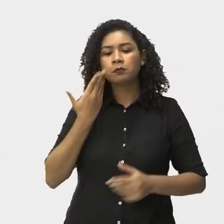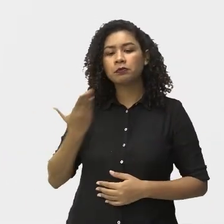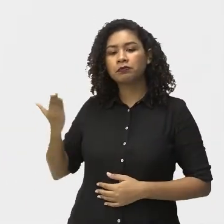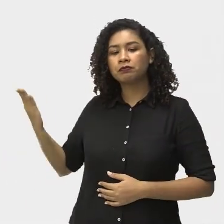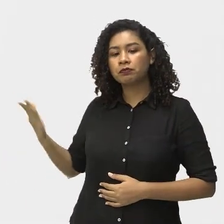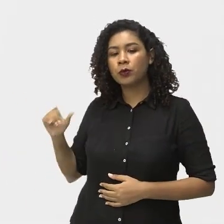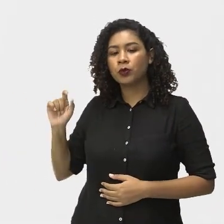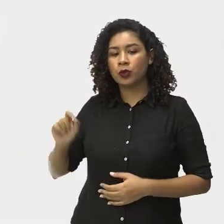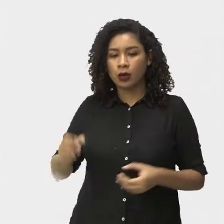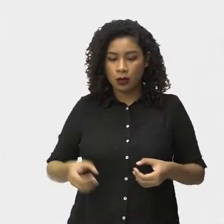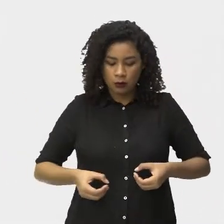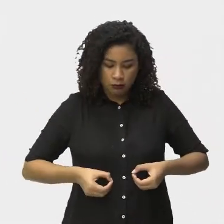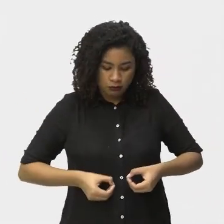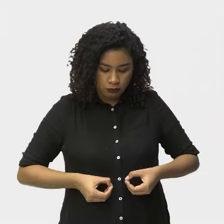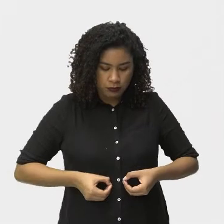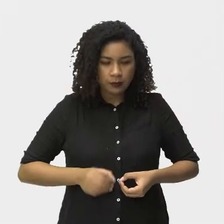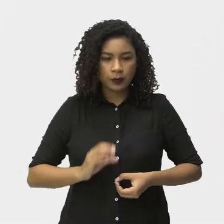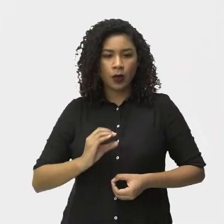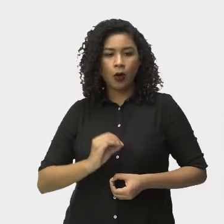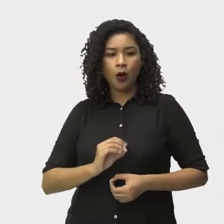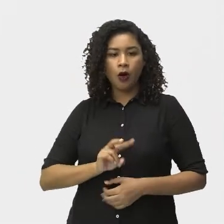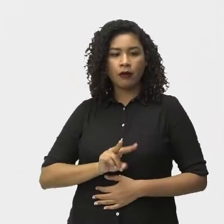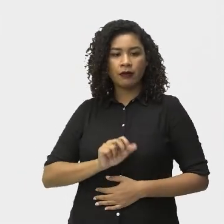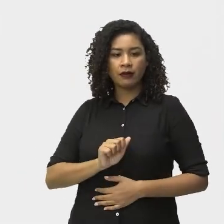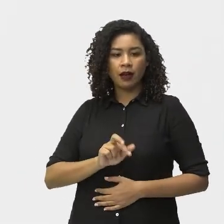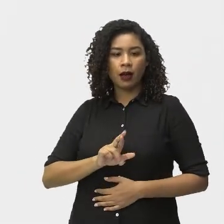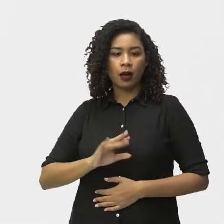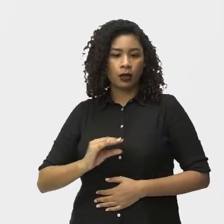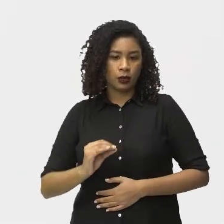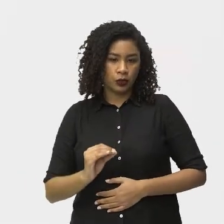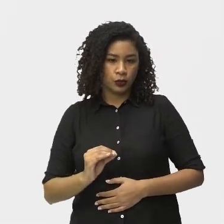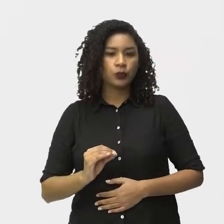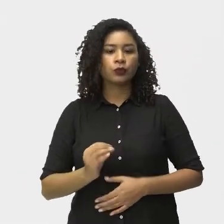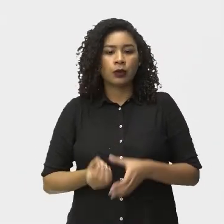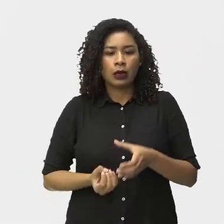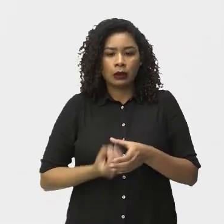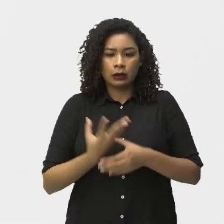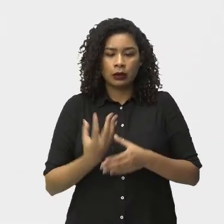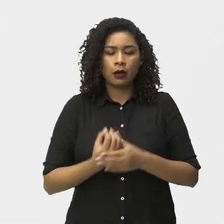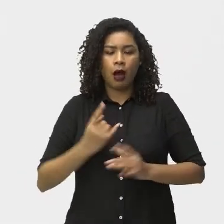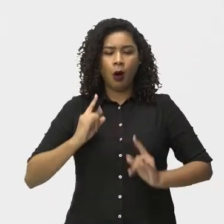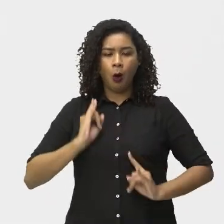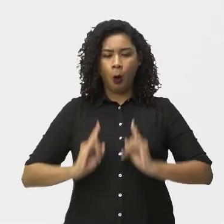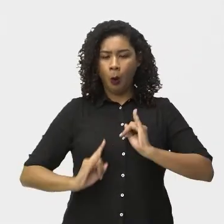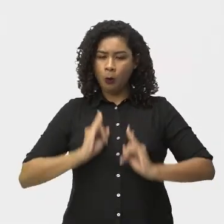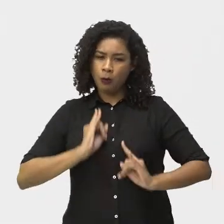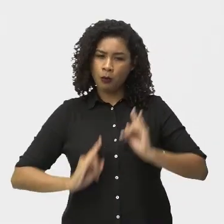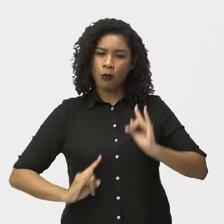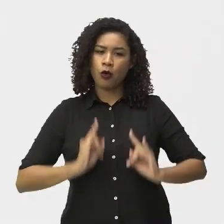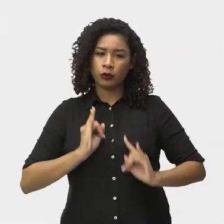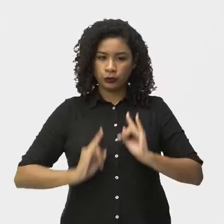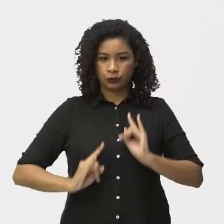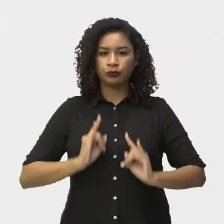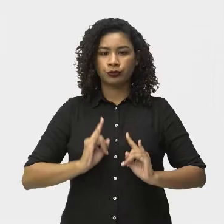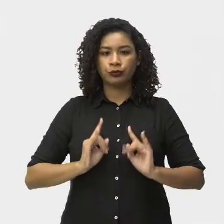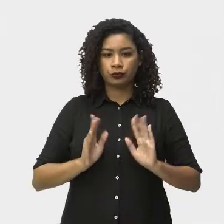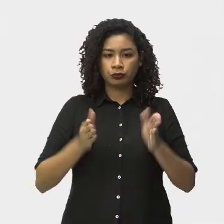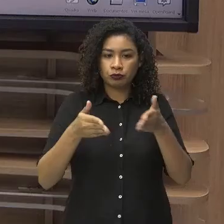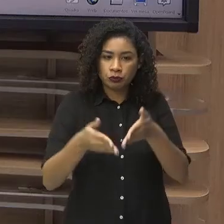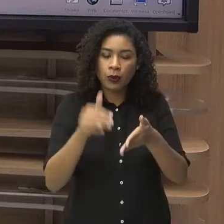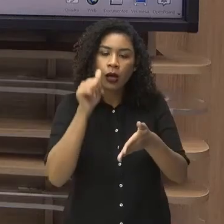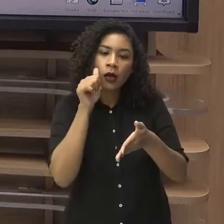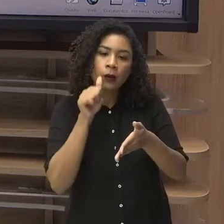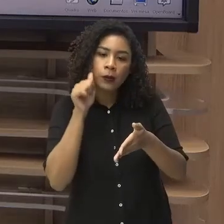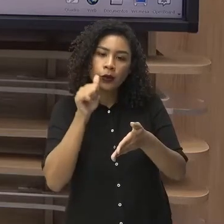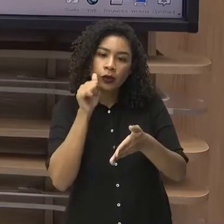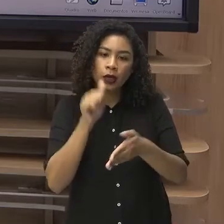responsáveis pela ovulação e produzem também os hormônios sexuais estrógeno e progesterona. Então, além de participar